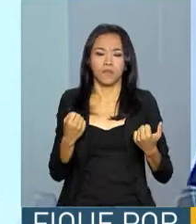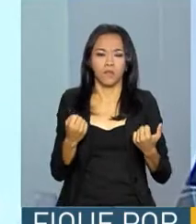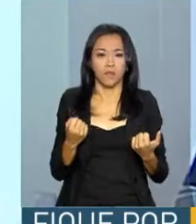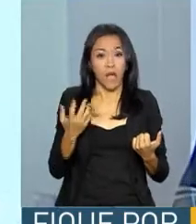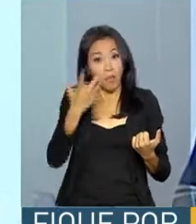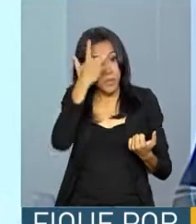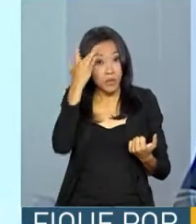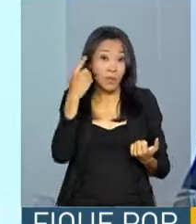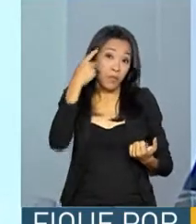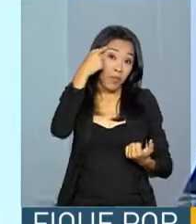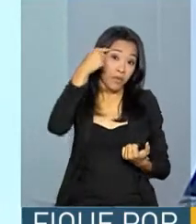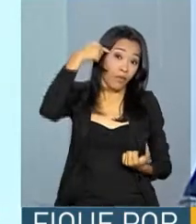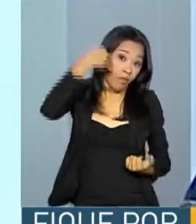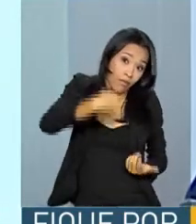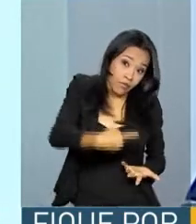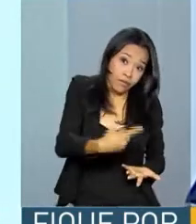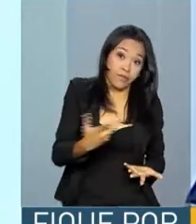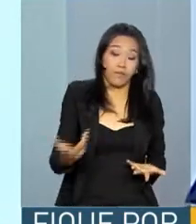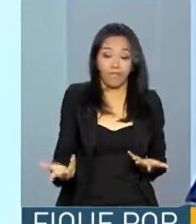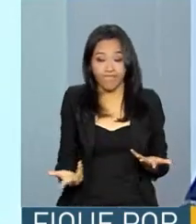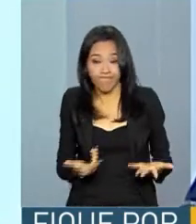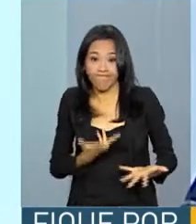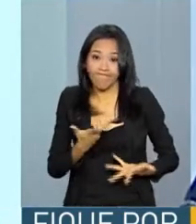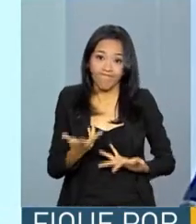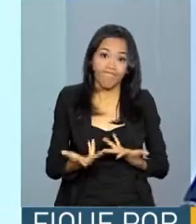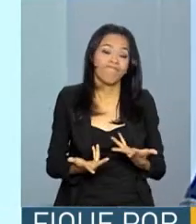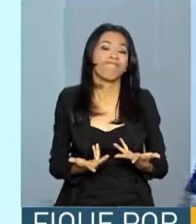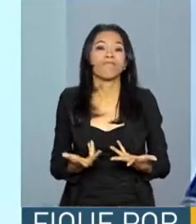O pessimismo, evidentemente, nos conduz